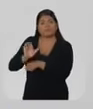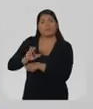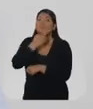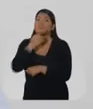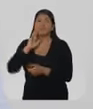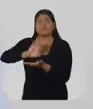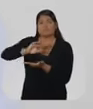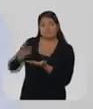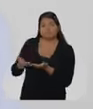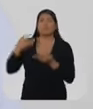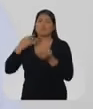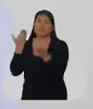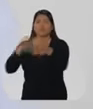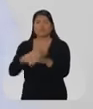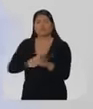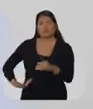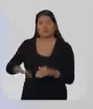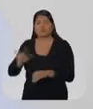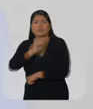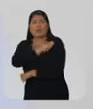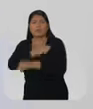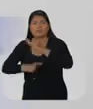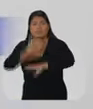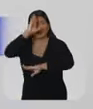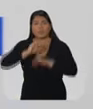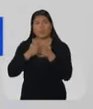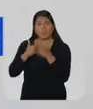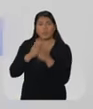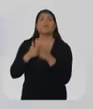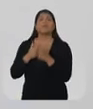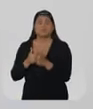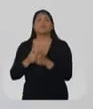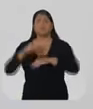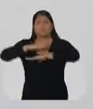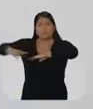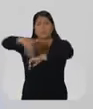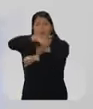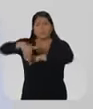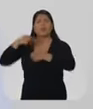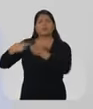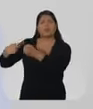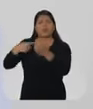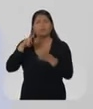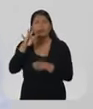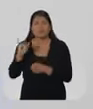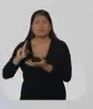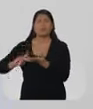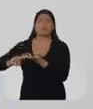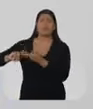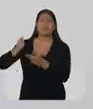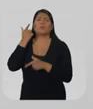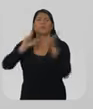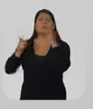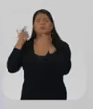auxílio estadual, prato cheio, SETs, concursos públicos, passe livre estudantil, asfalto a Manaus, UTIs no interior e